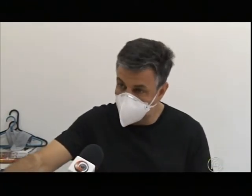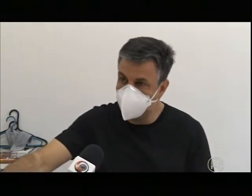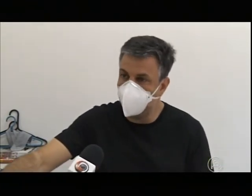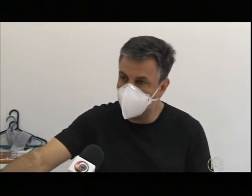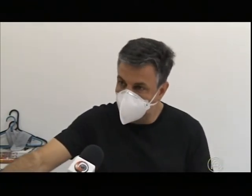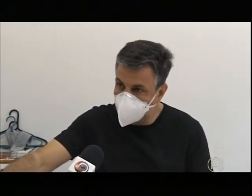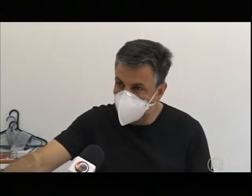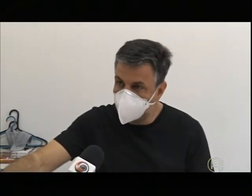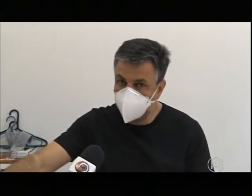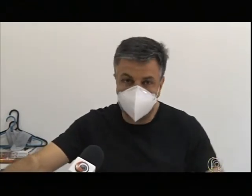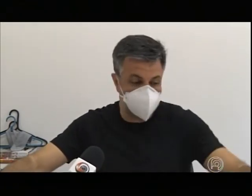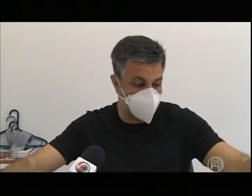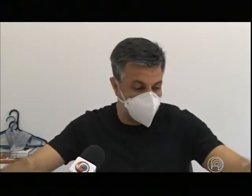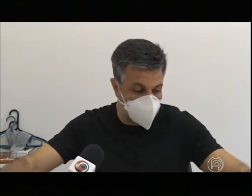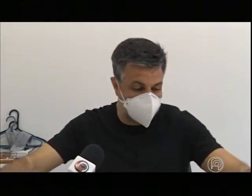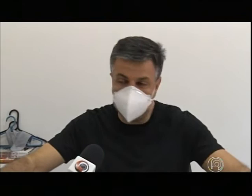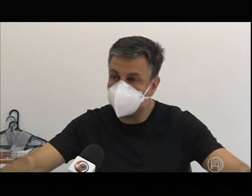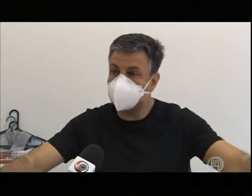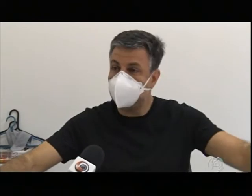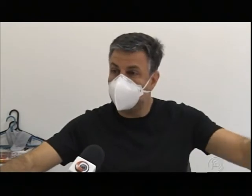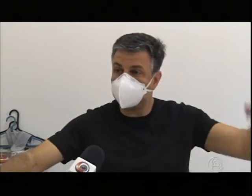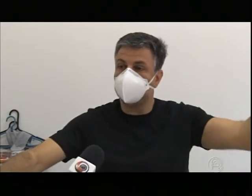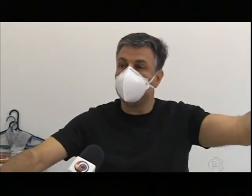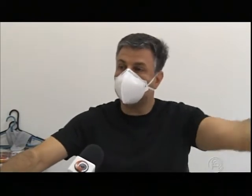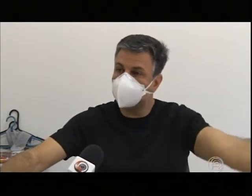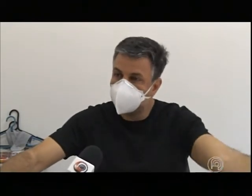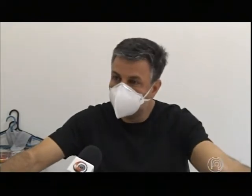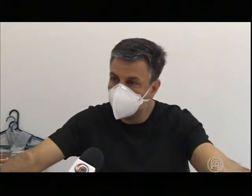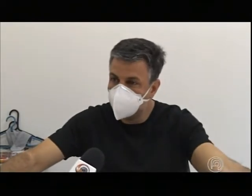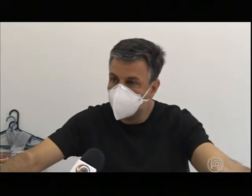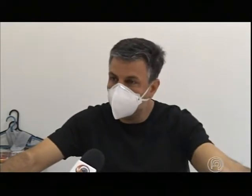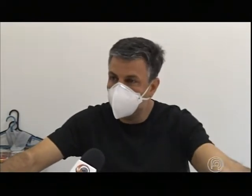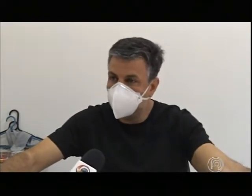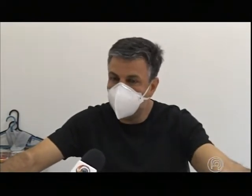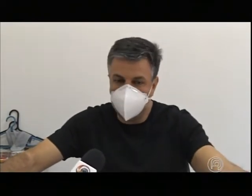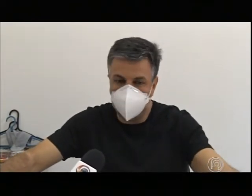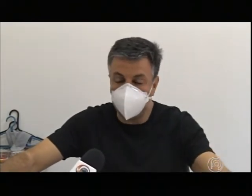contratação temporária do que chamar aqueles que eles mesmos